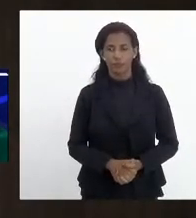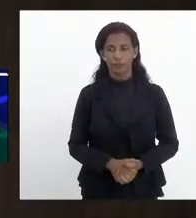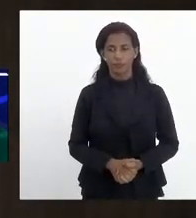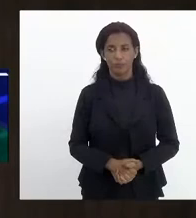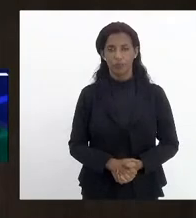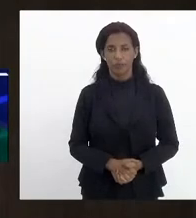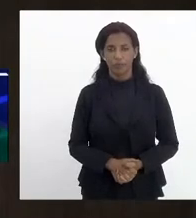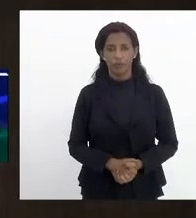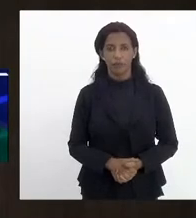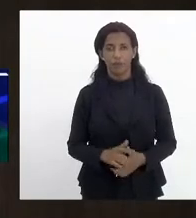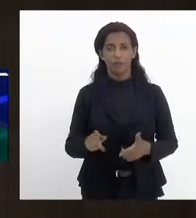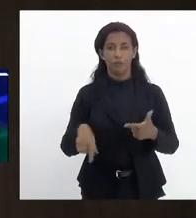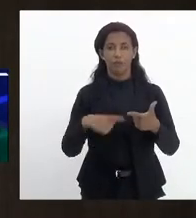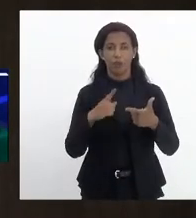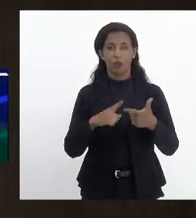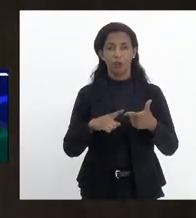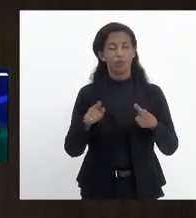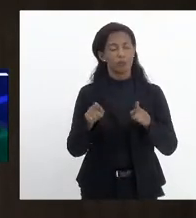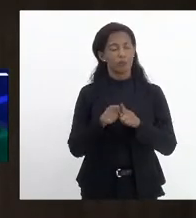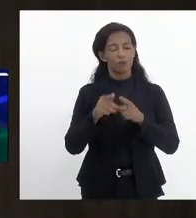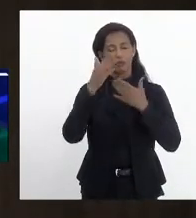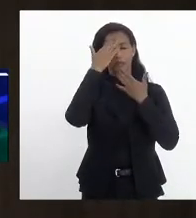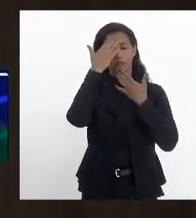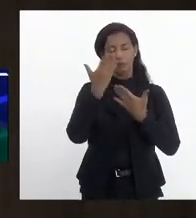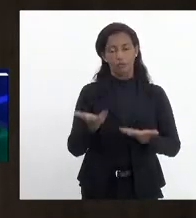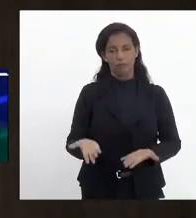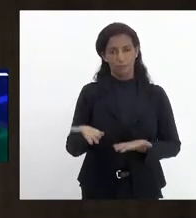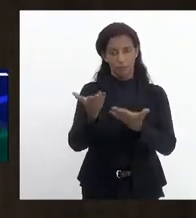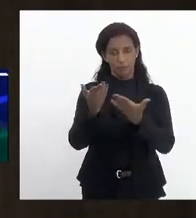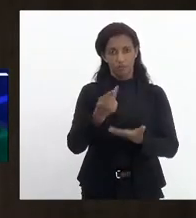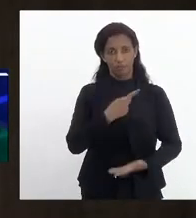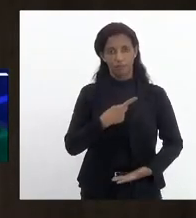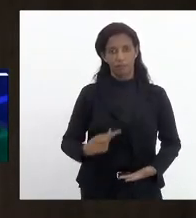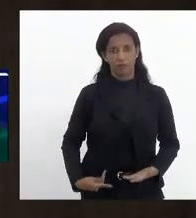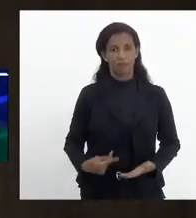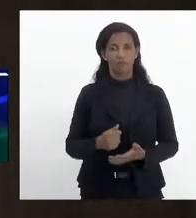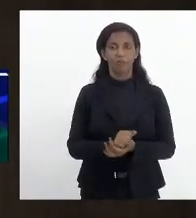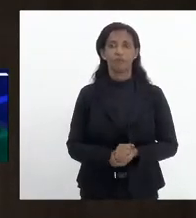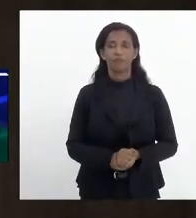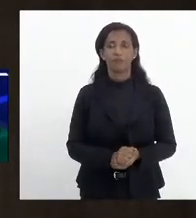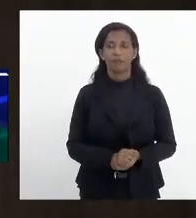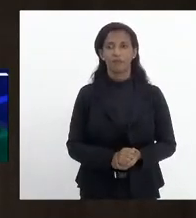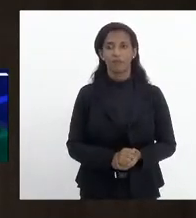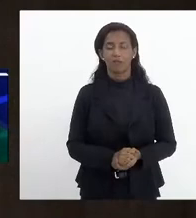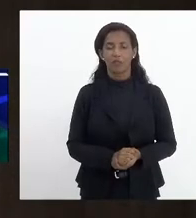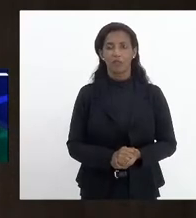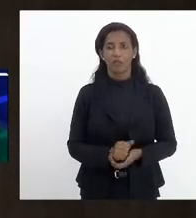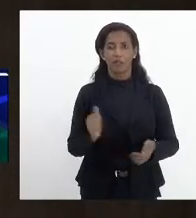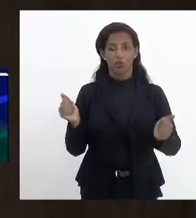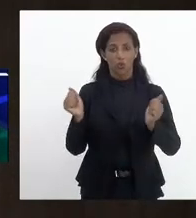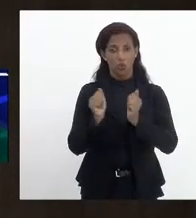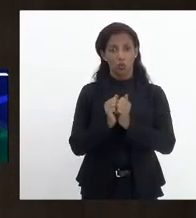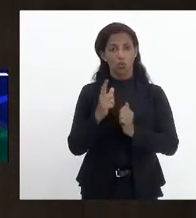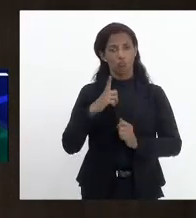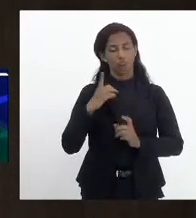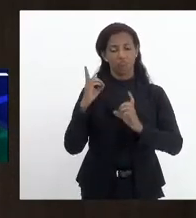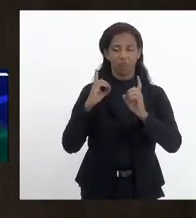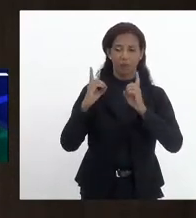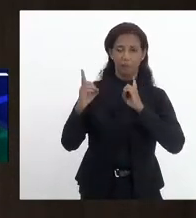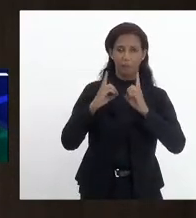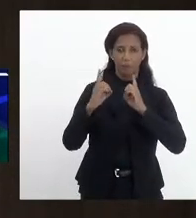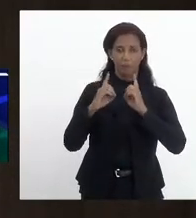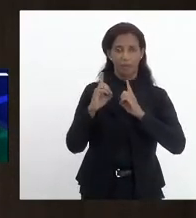Outro registro é agradecer a Vossa Excelência, que juntamente tem feito esse debate amplo na